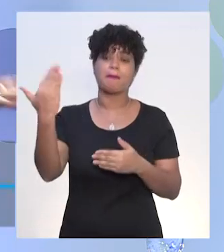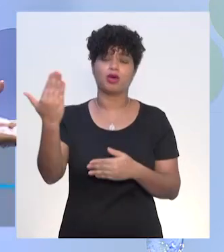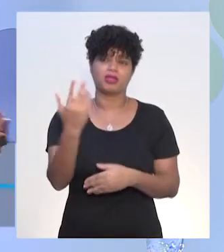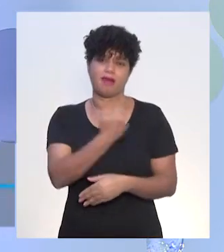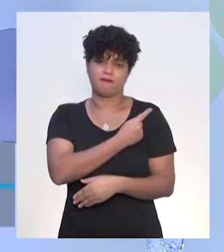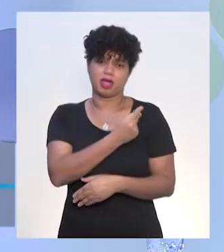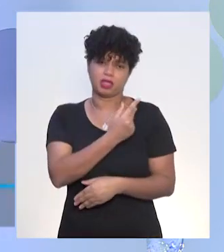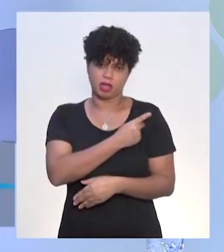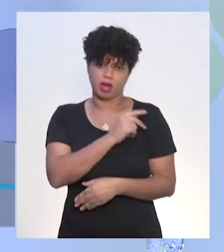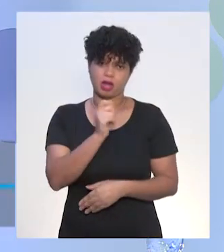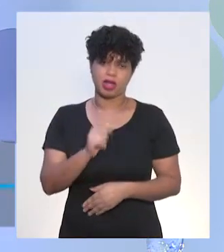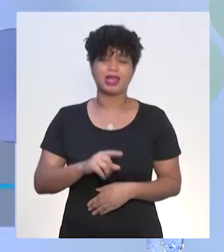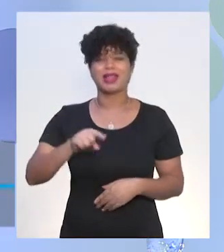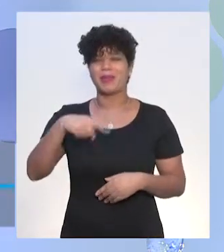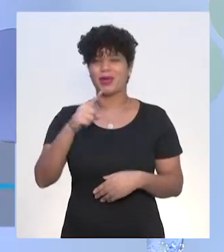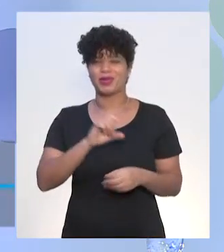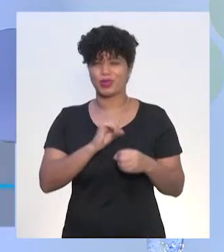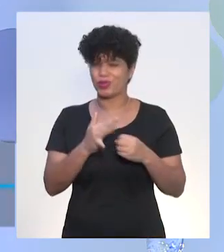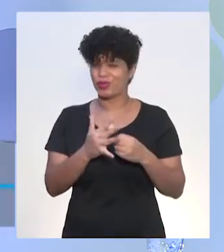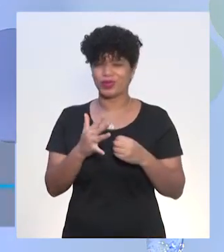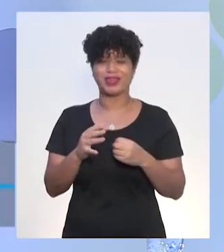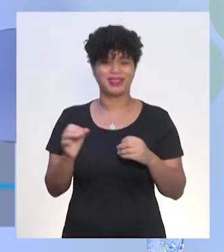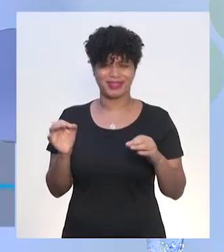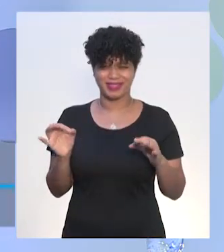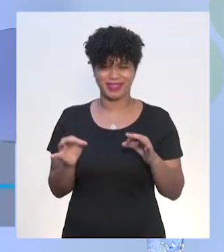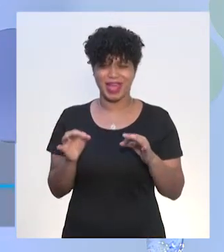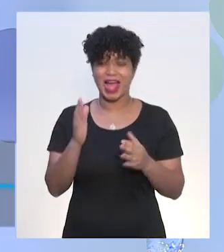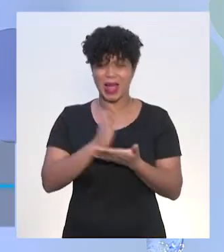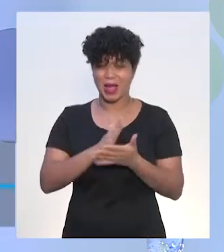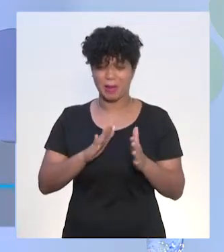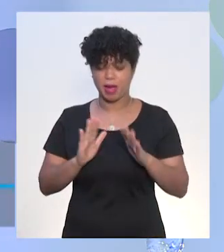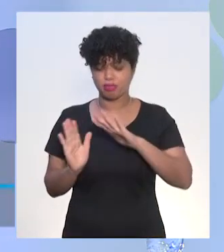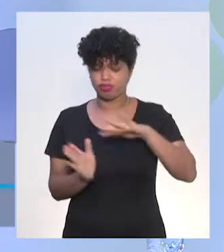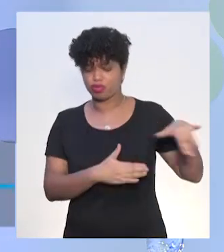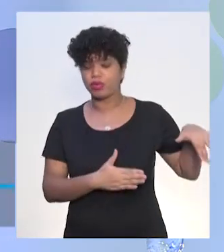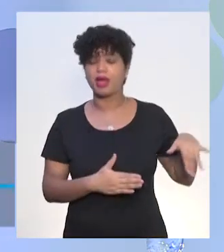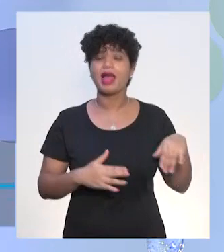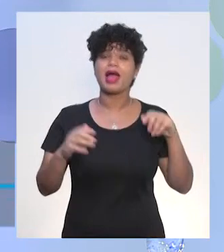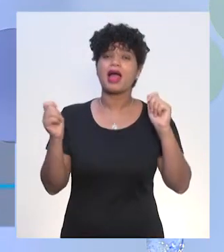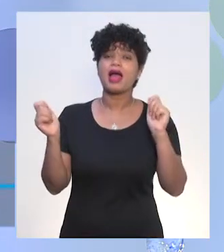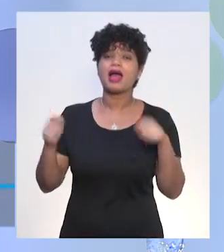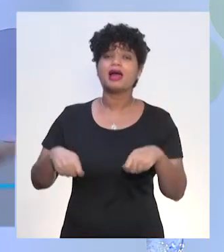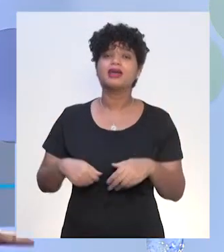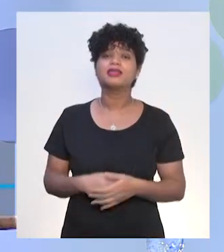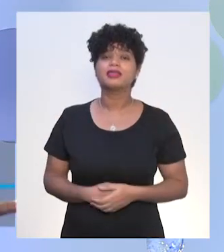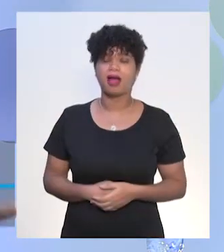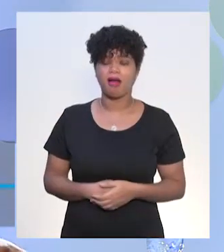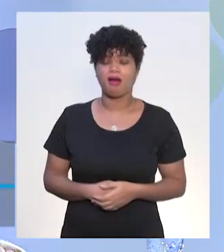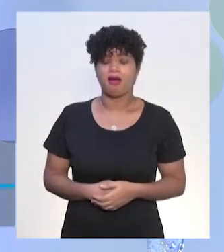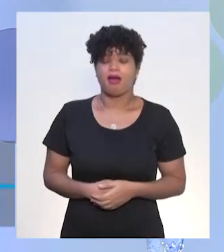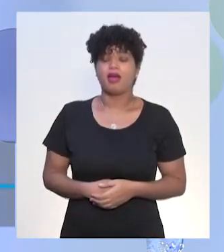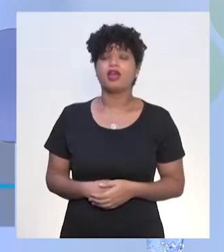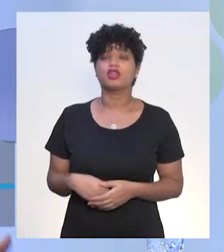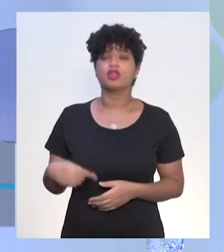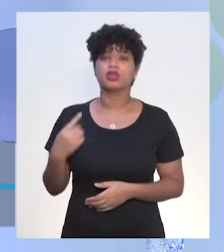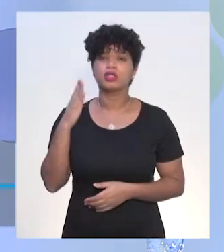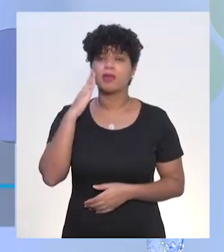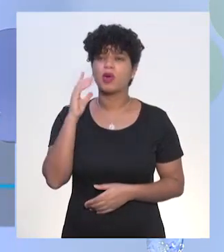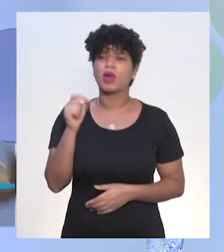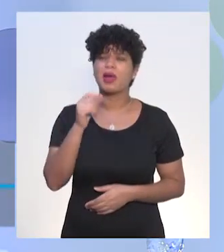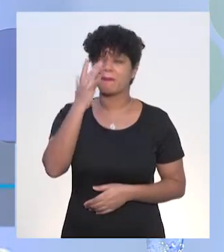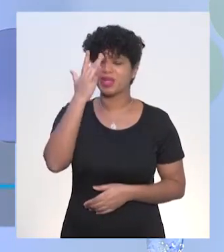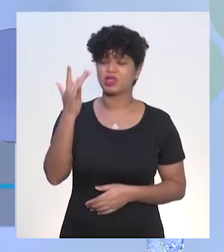vacina após coronavírus eles fazem essa atividade para eles conseguirem dar nome ao que é ser intolerante